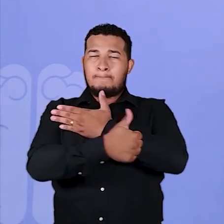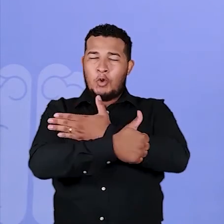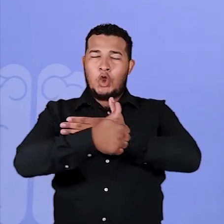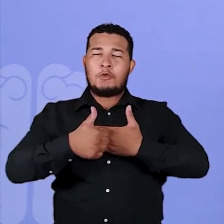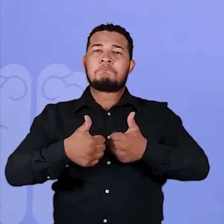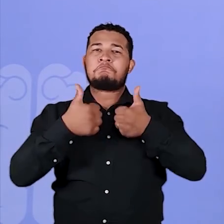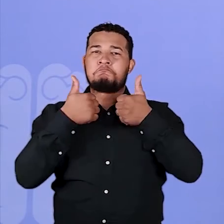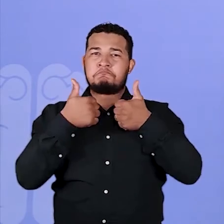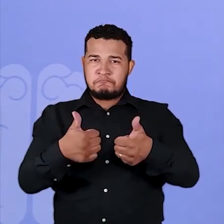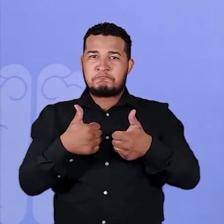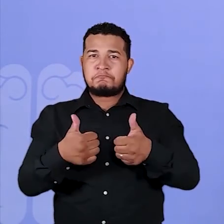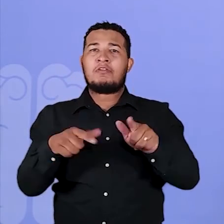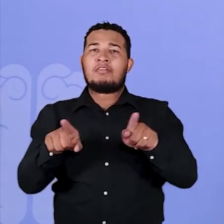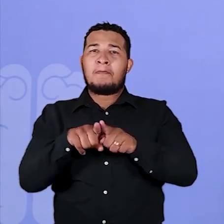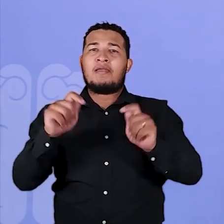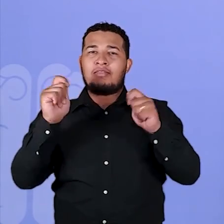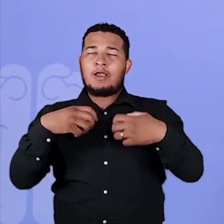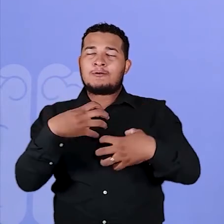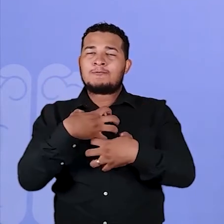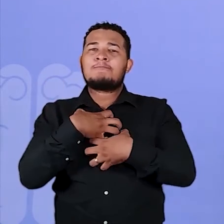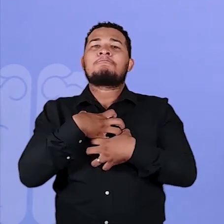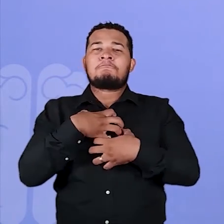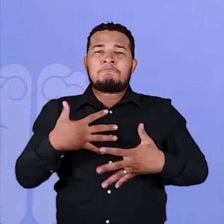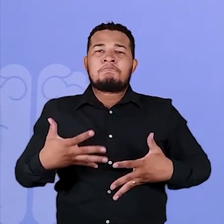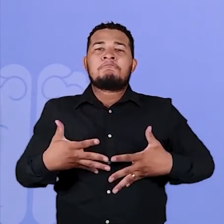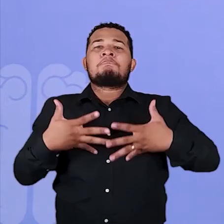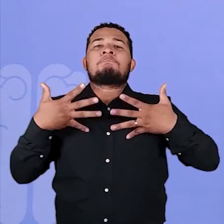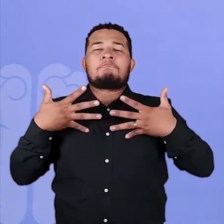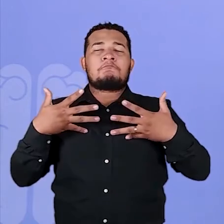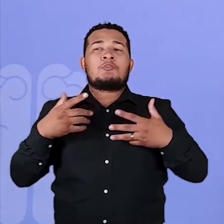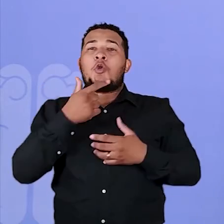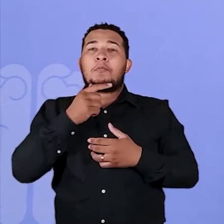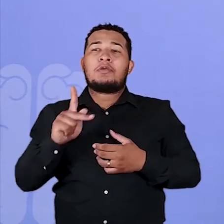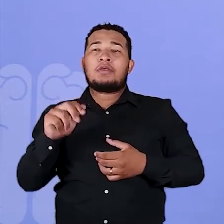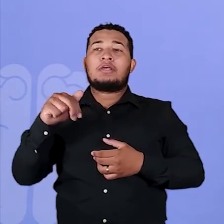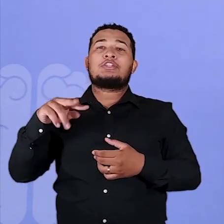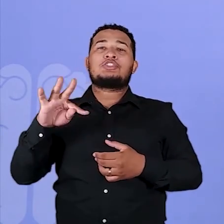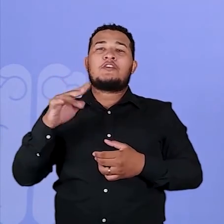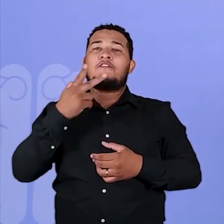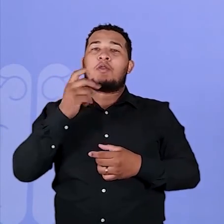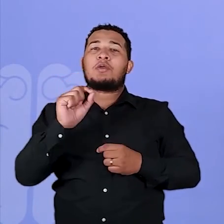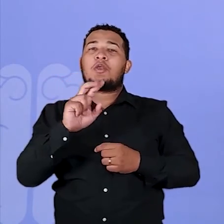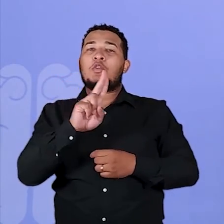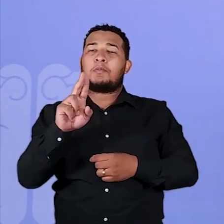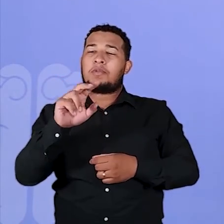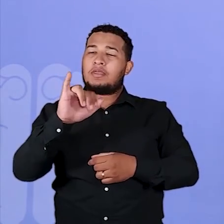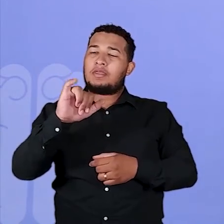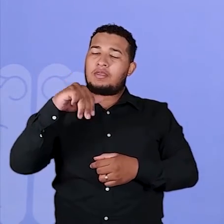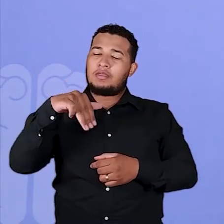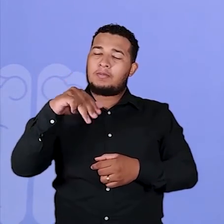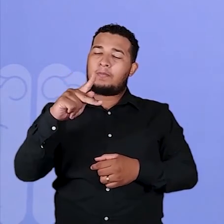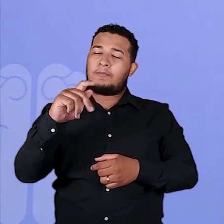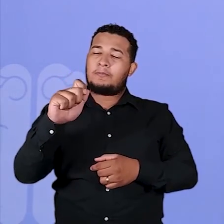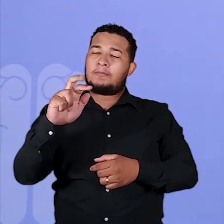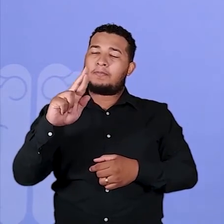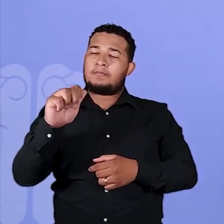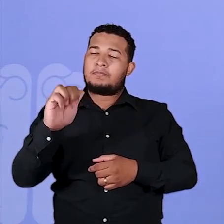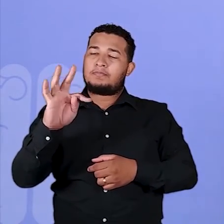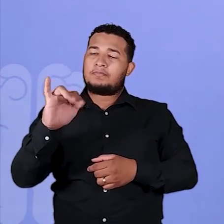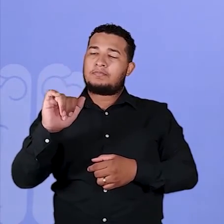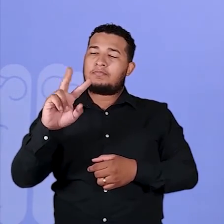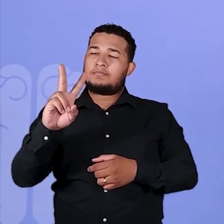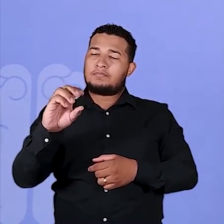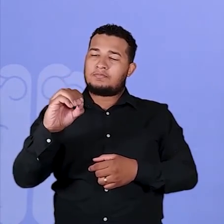é moral, a ação satisfaz aquilo que Kant chama de imperativo